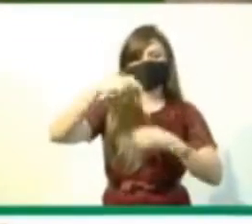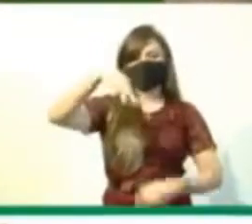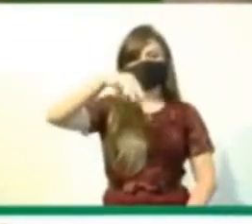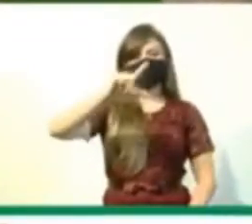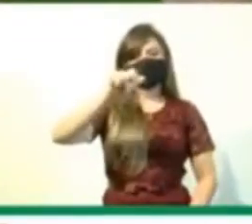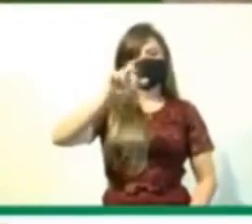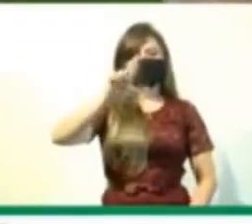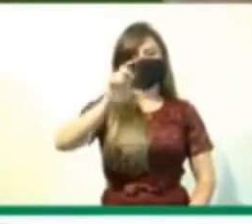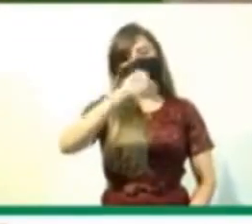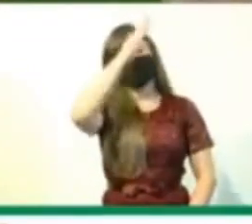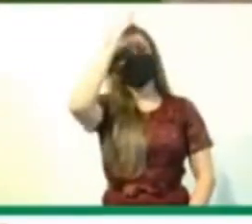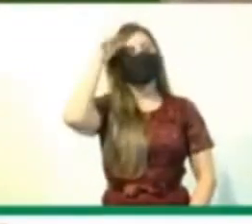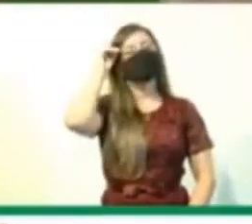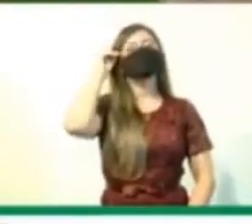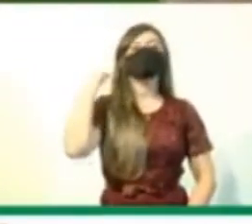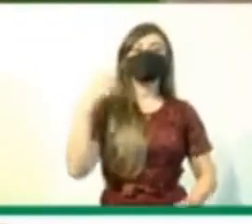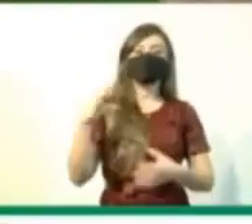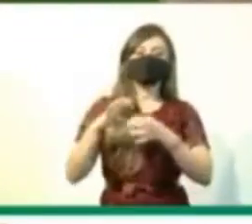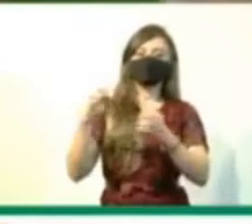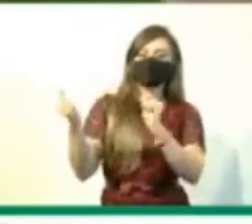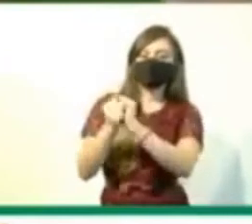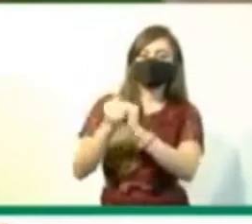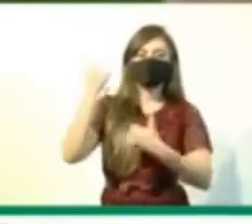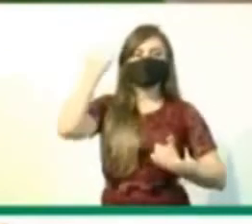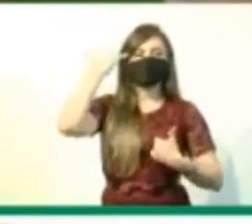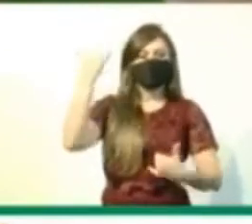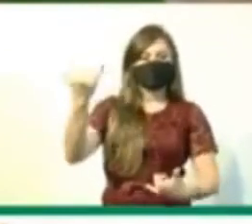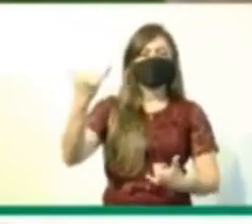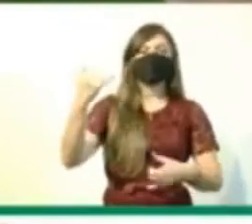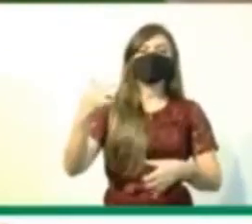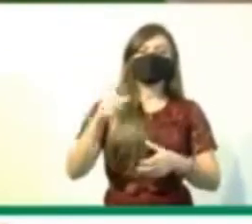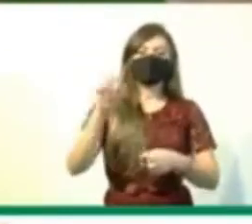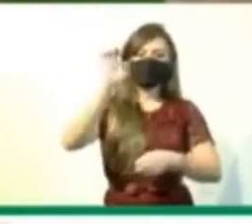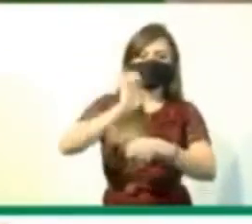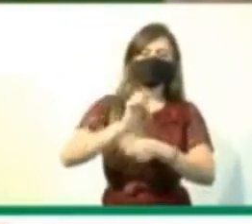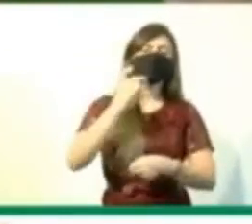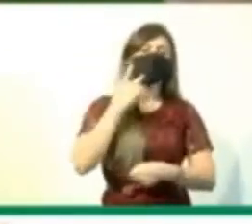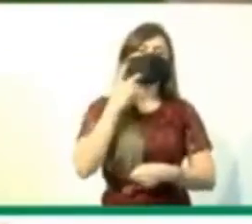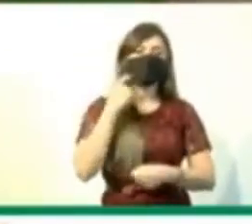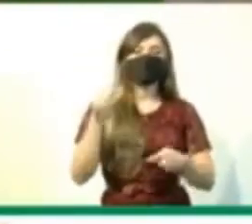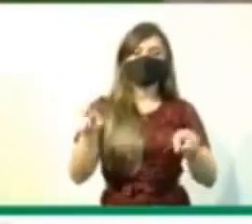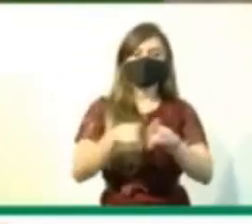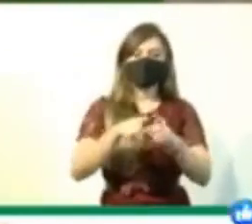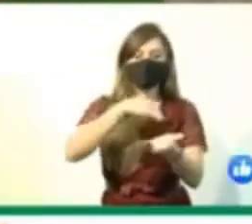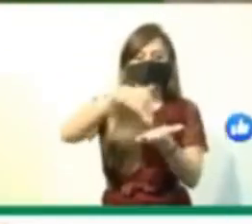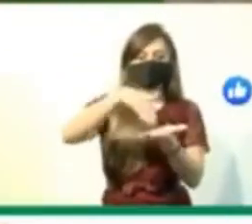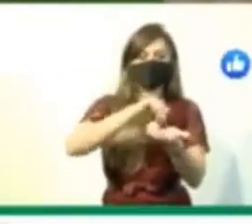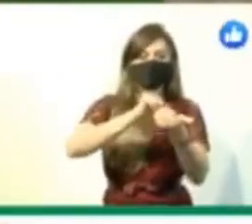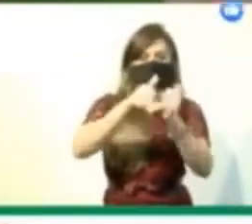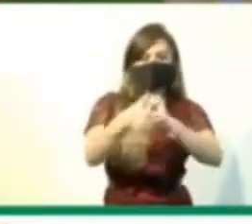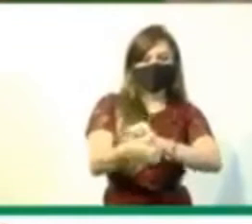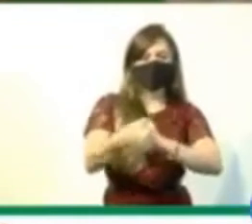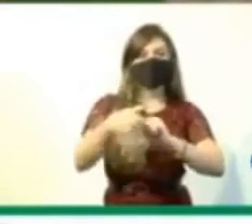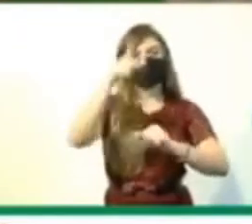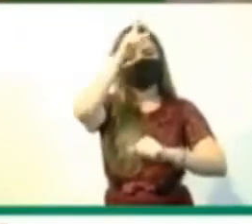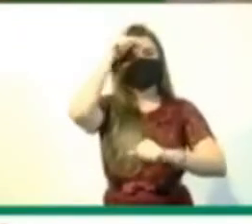Sobreira de Santana, governador do Estado do Ceará. Maria Isolda Sela de Arruda Coelho, vice-governadora do Estado do Ceará. Nelson Macedo Landim,